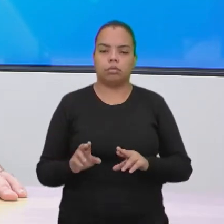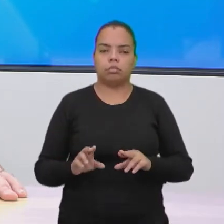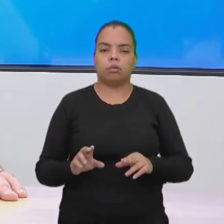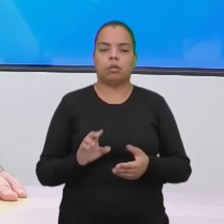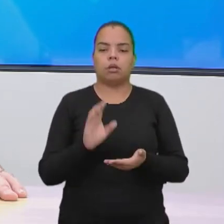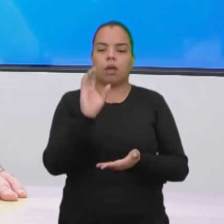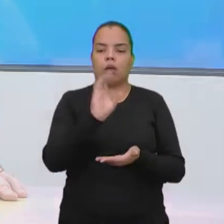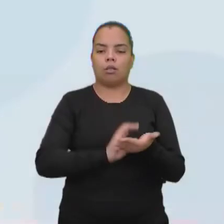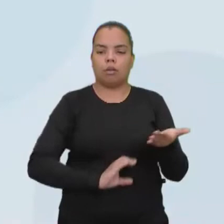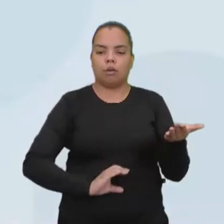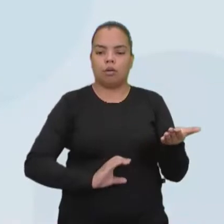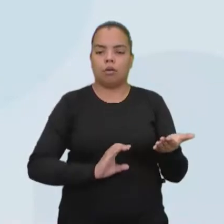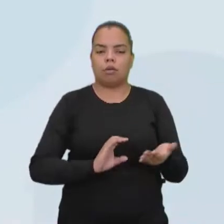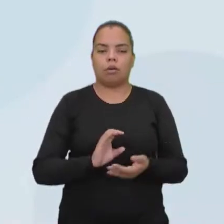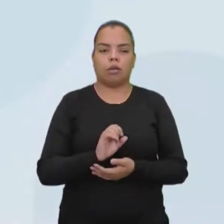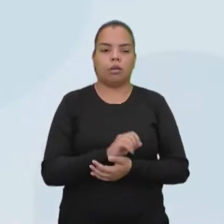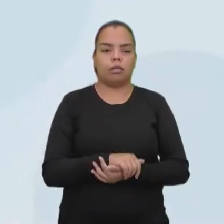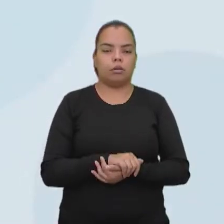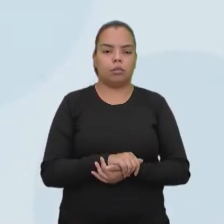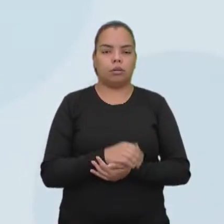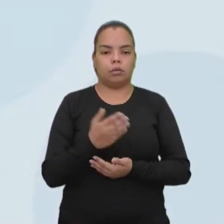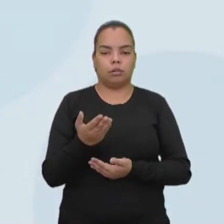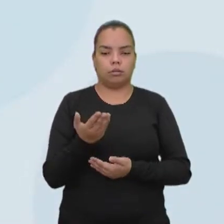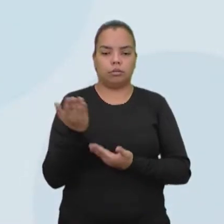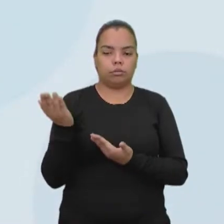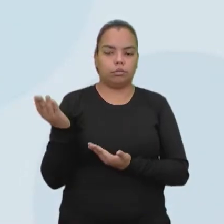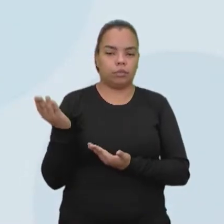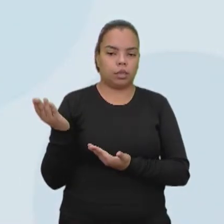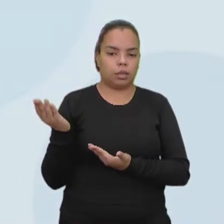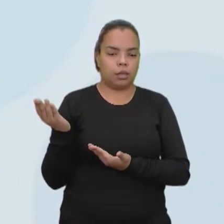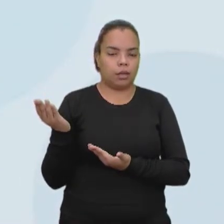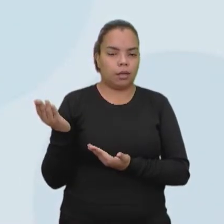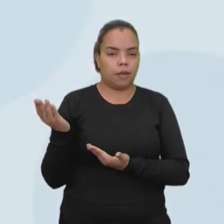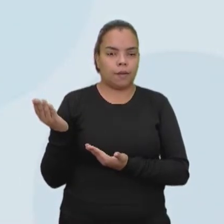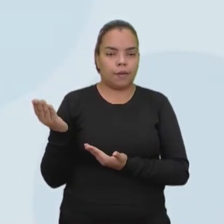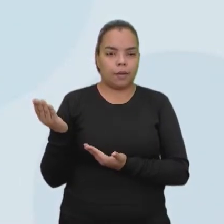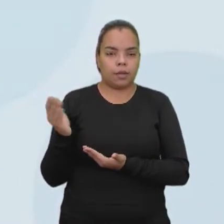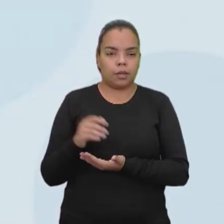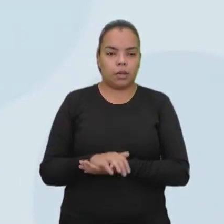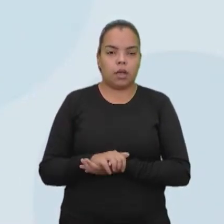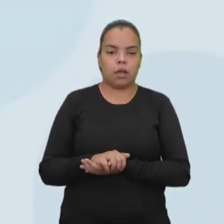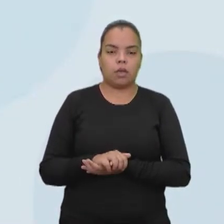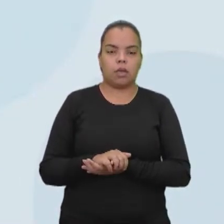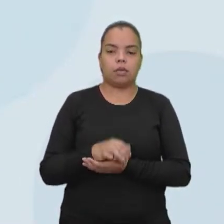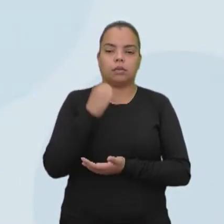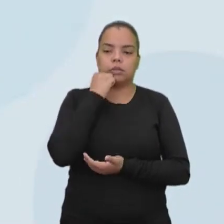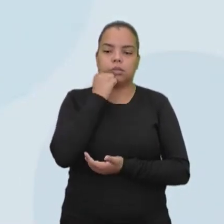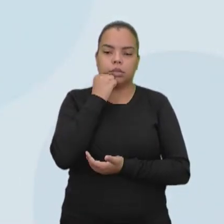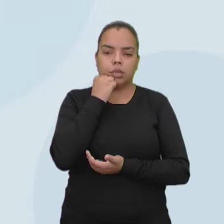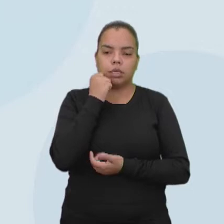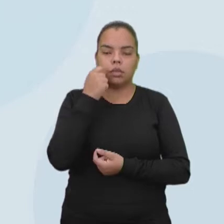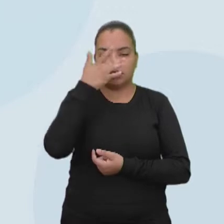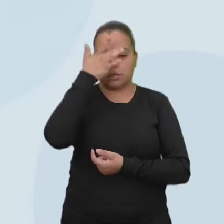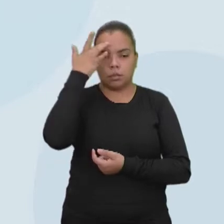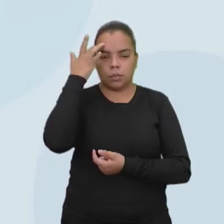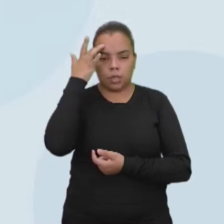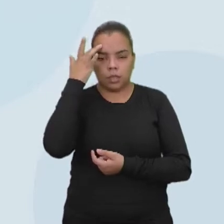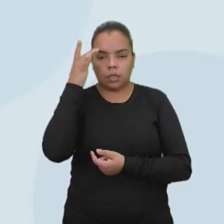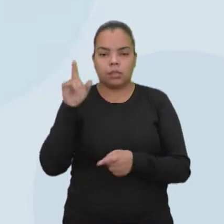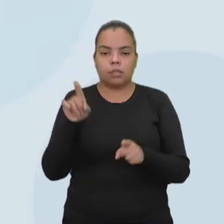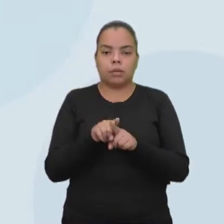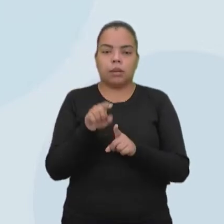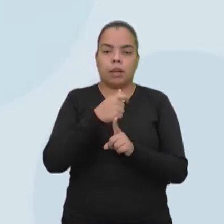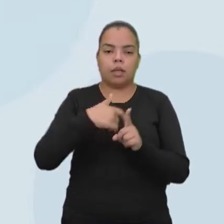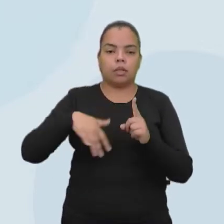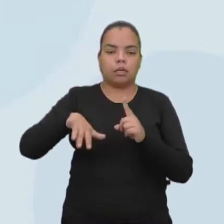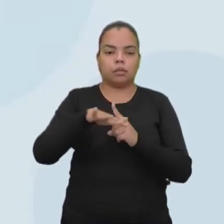aí na tela para vocês. As habilidades são habilidades de ciências humanas sociais aplicadas,